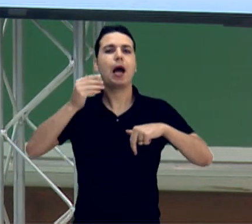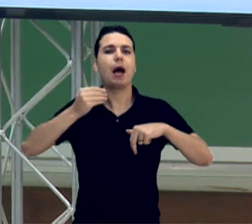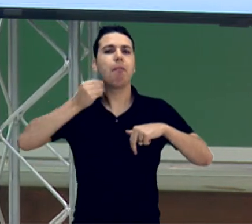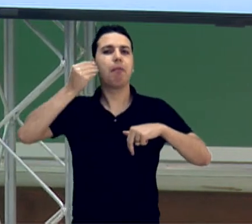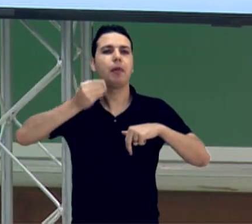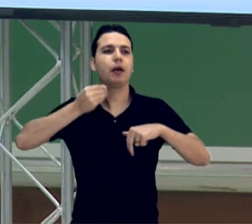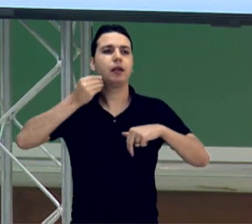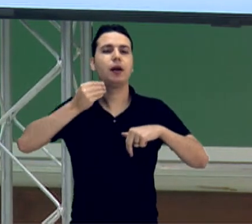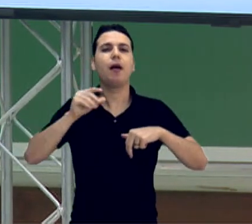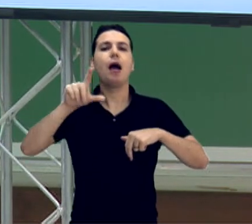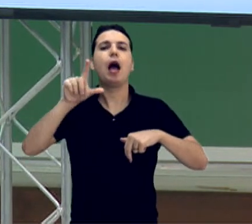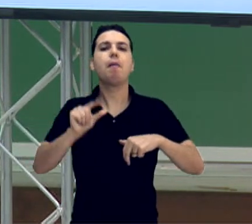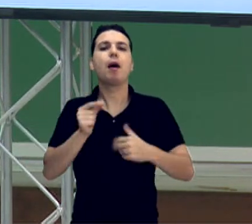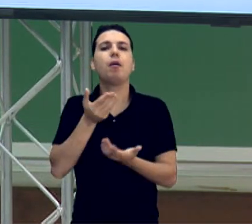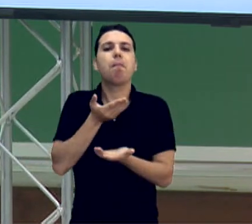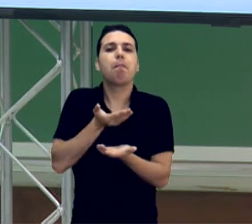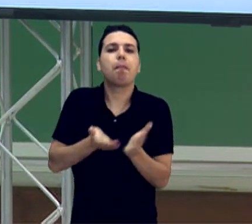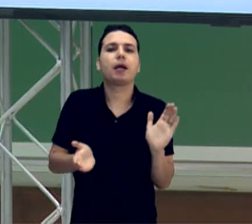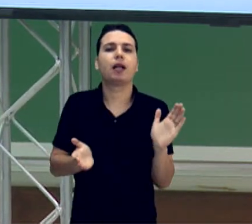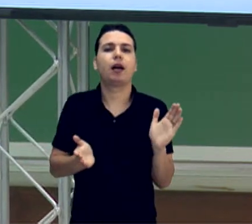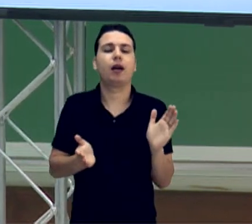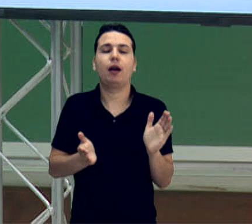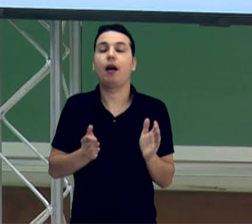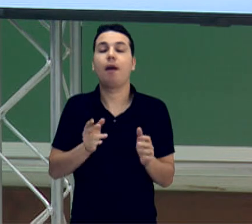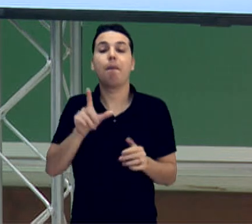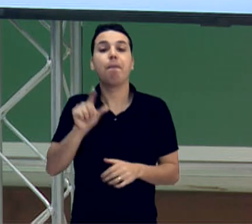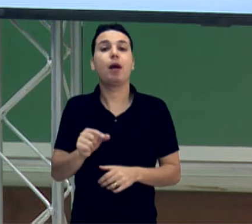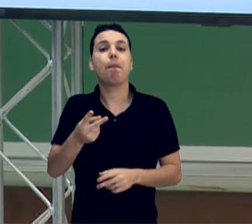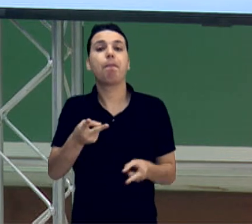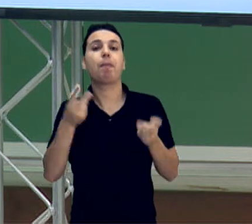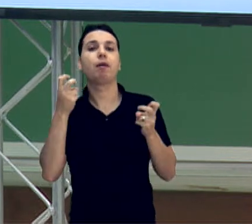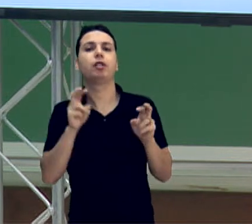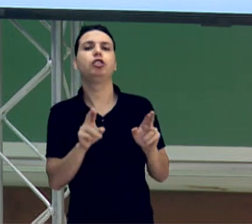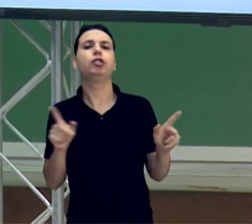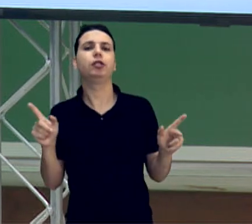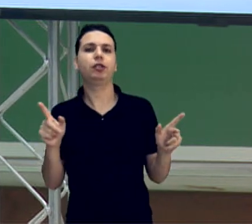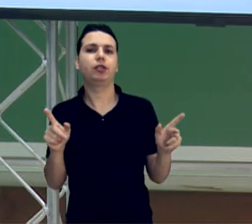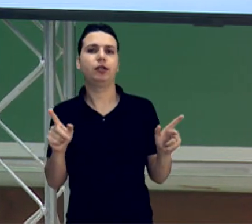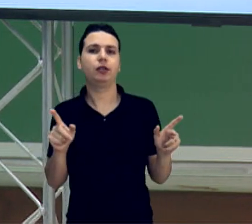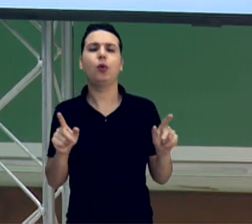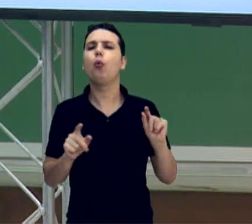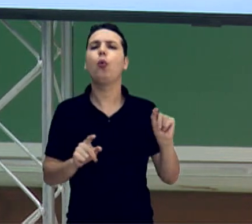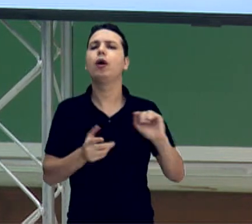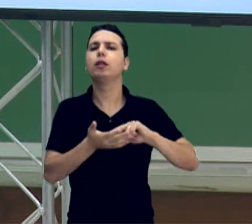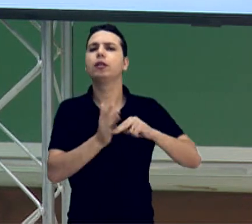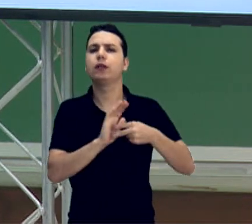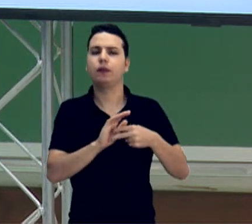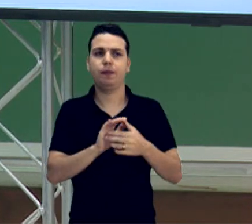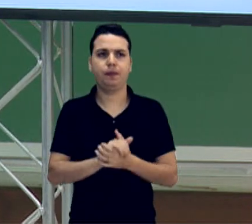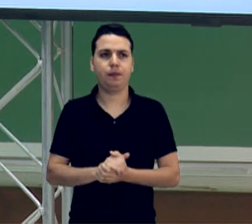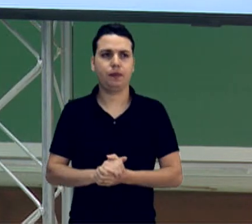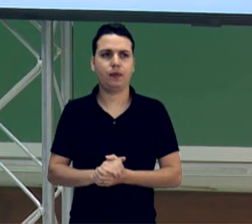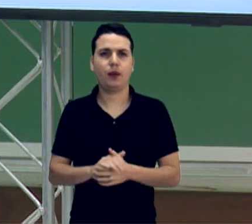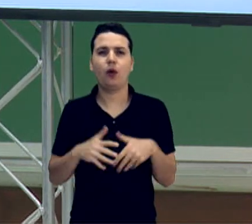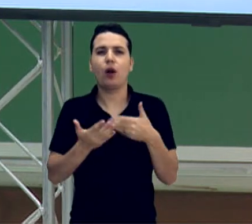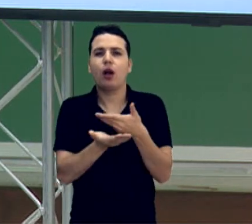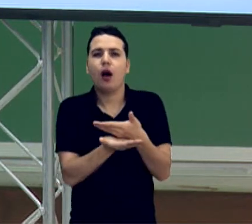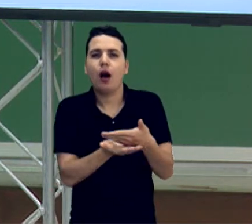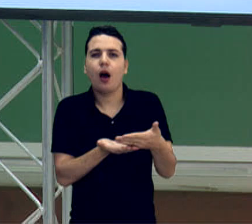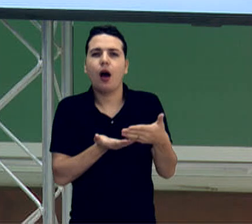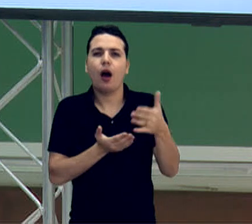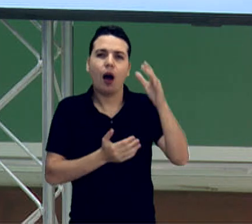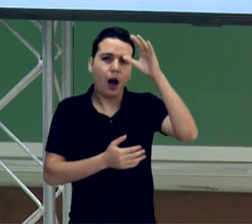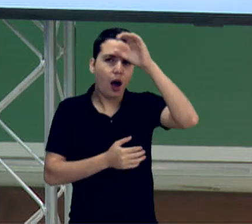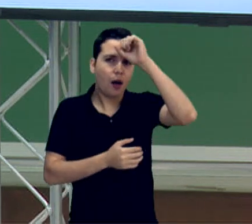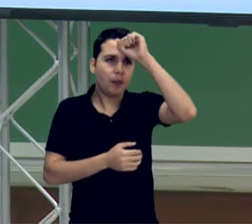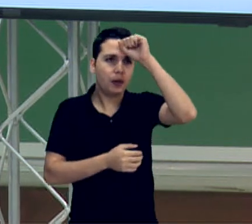essa diferença do 2 e 2. O que a prof quer dizer? Que no início, quando a gente está aprendendo, fica